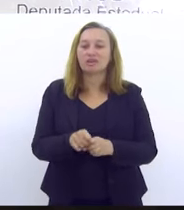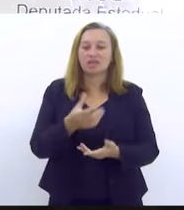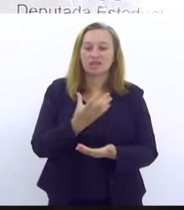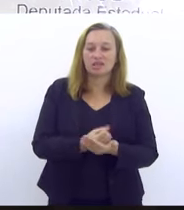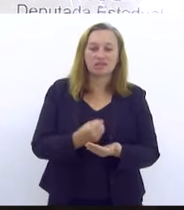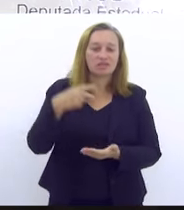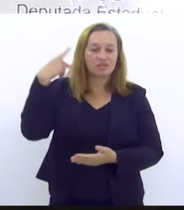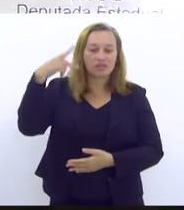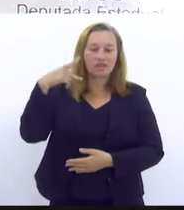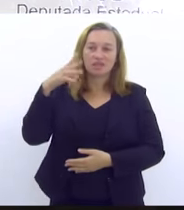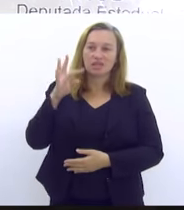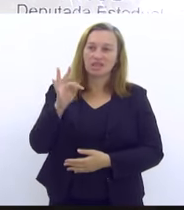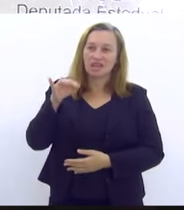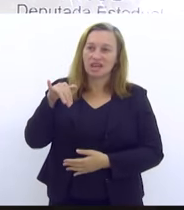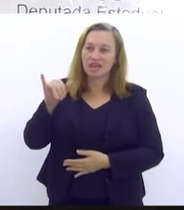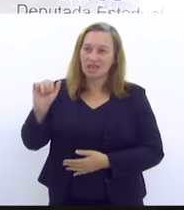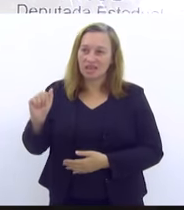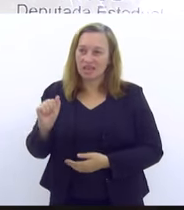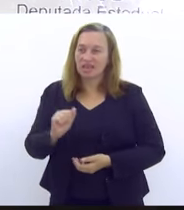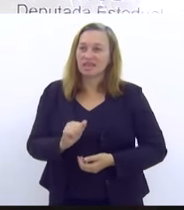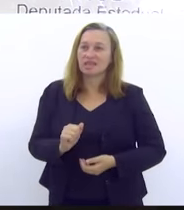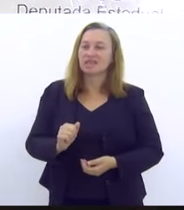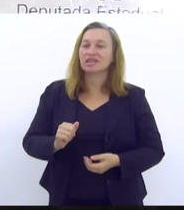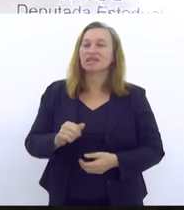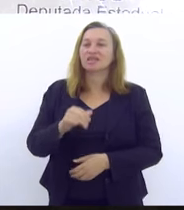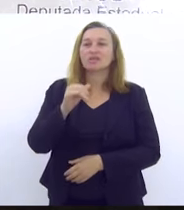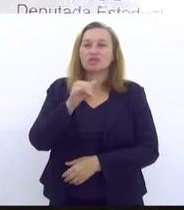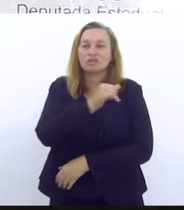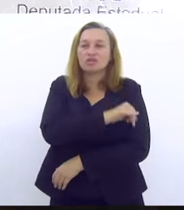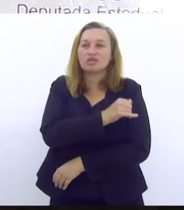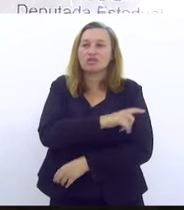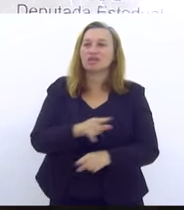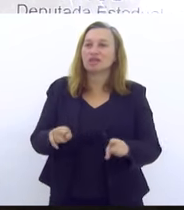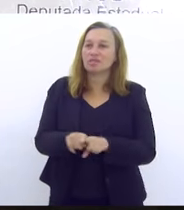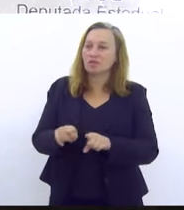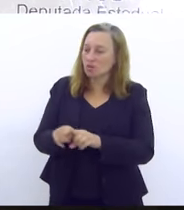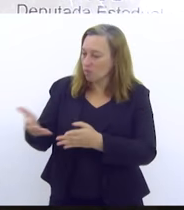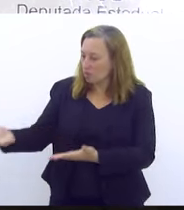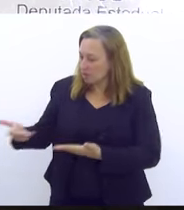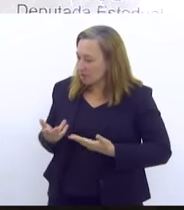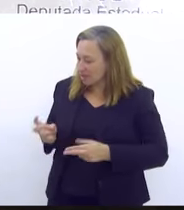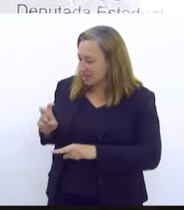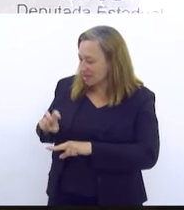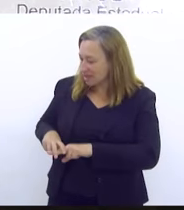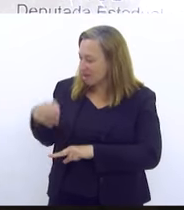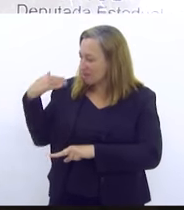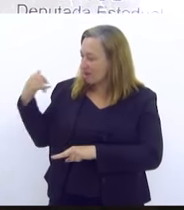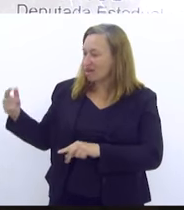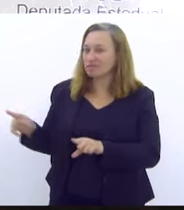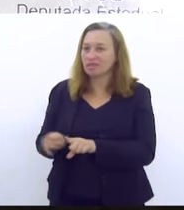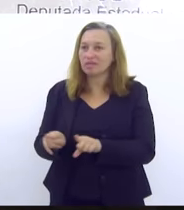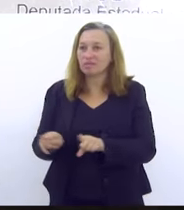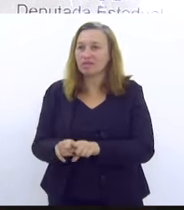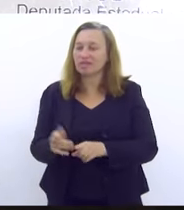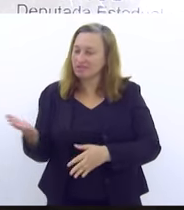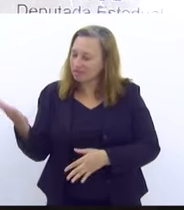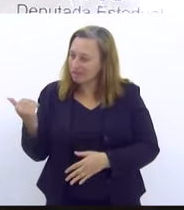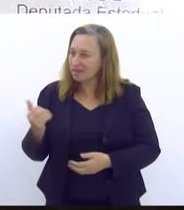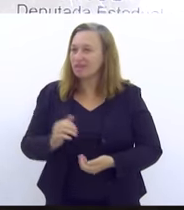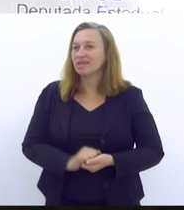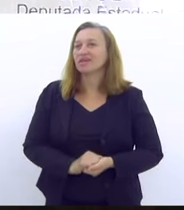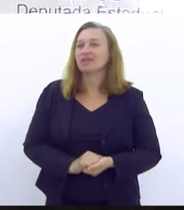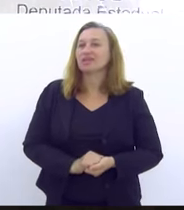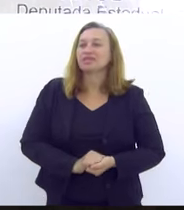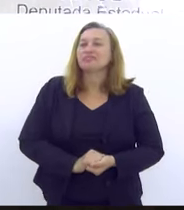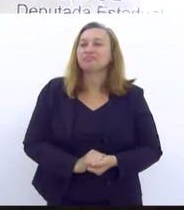vereadora Tânia Barros, que é vereadora aqui pelo Rio de Janeiro, e chamar a vereadora para sentar aqui do nosso lado também. Vem cá, vereadora,